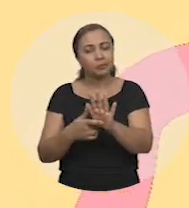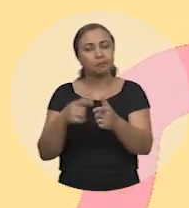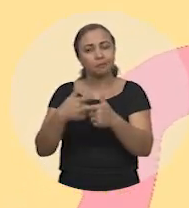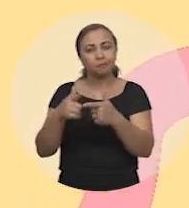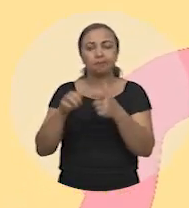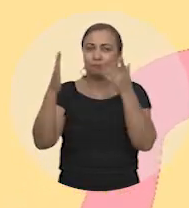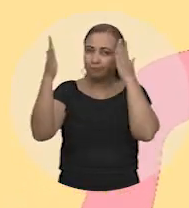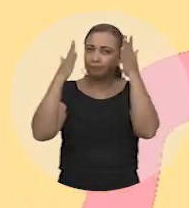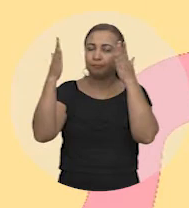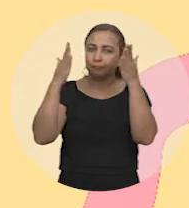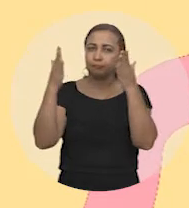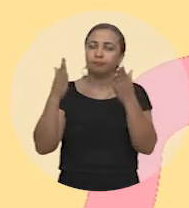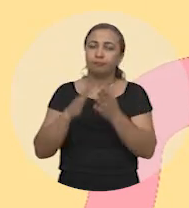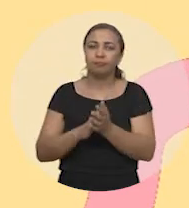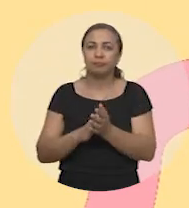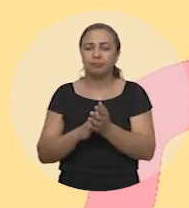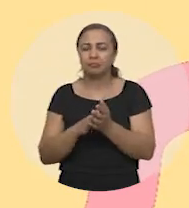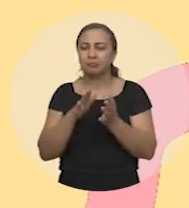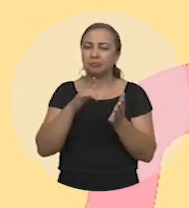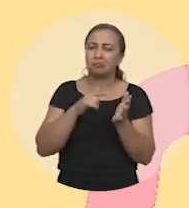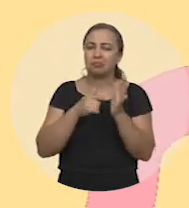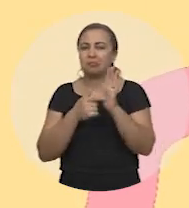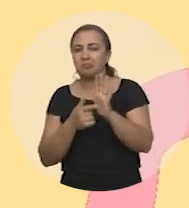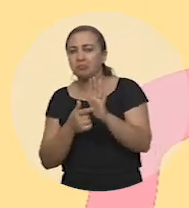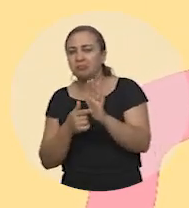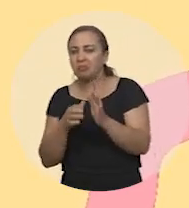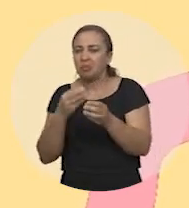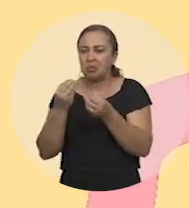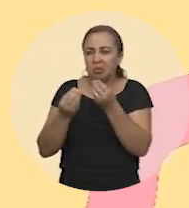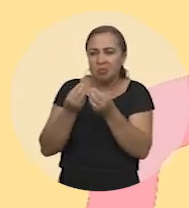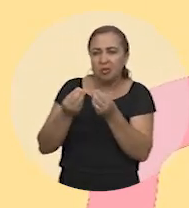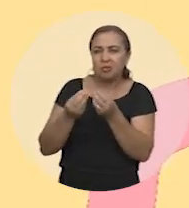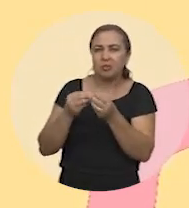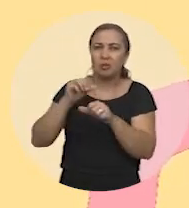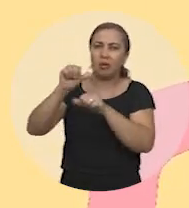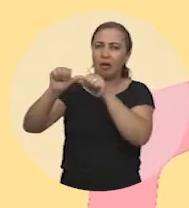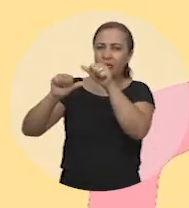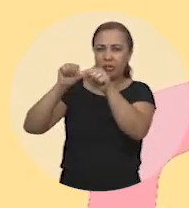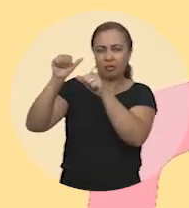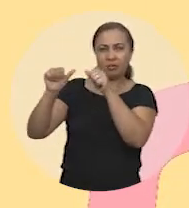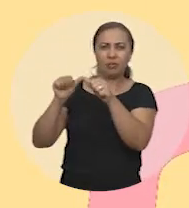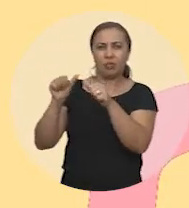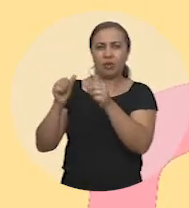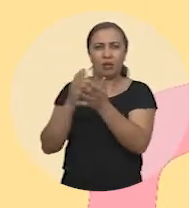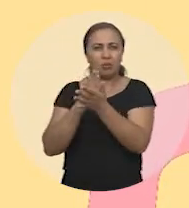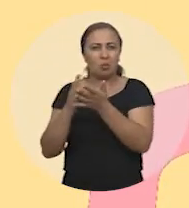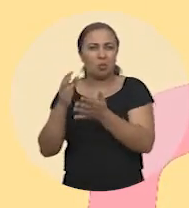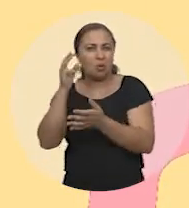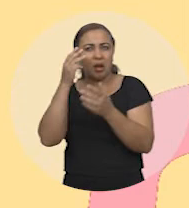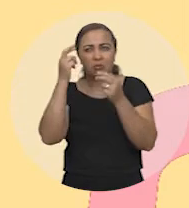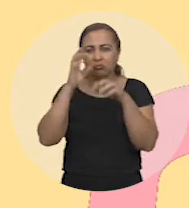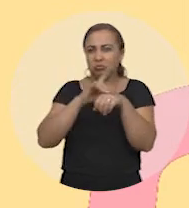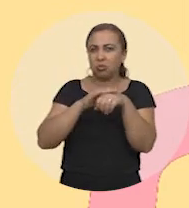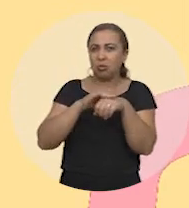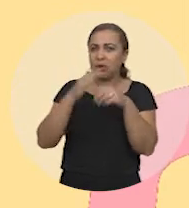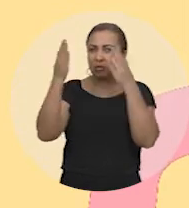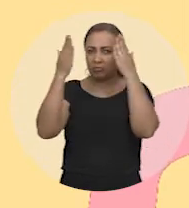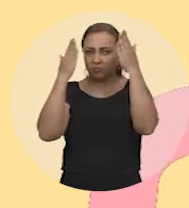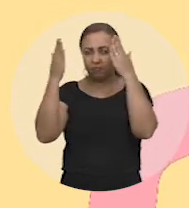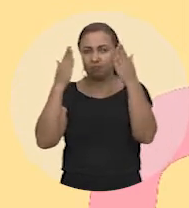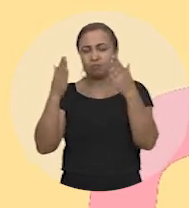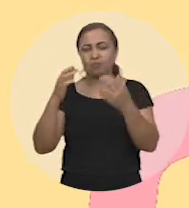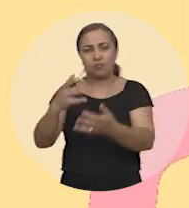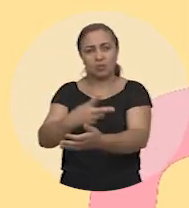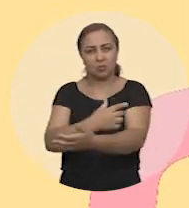apresentaram é uma inclinação a a desenvolveu o desenvolvimento de algumas